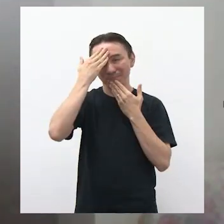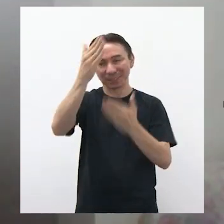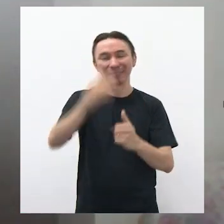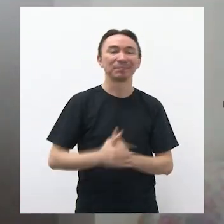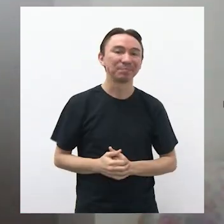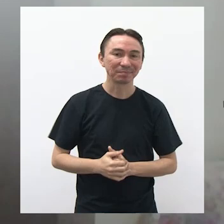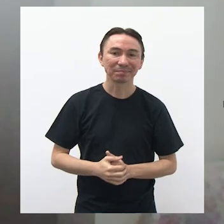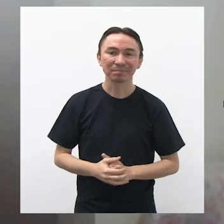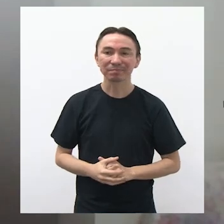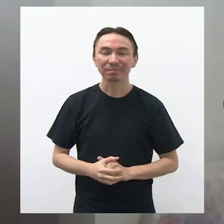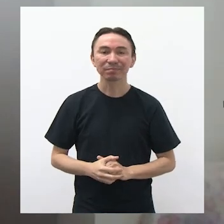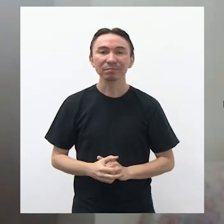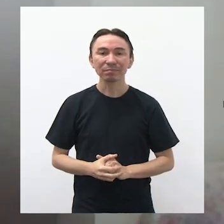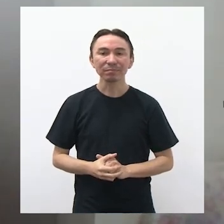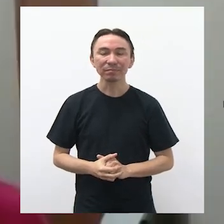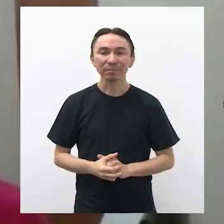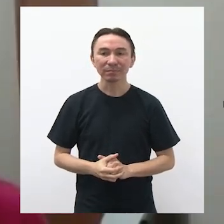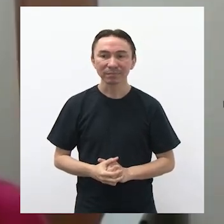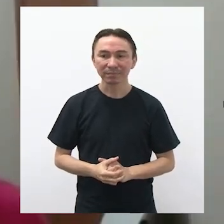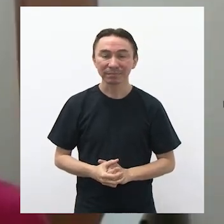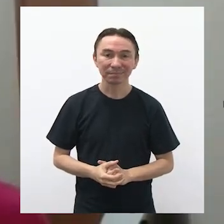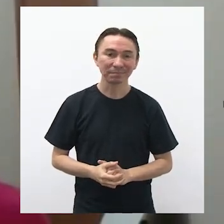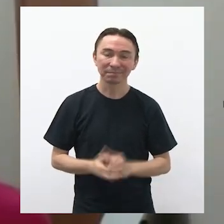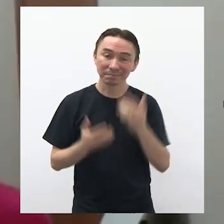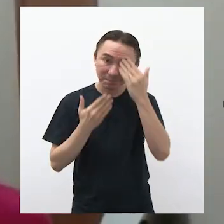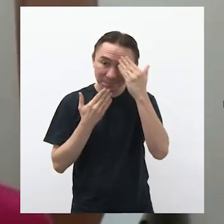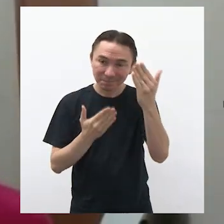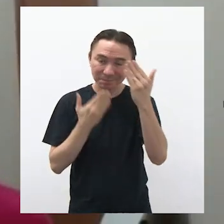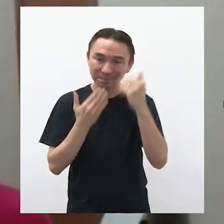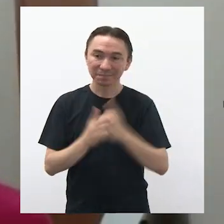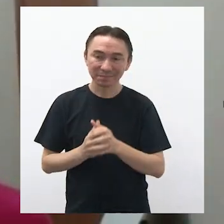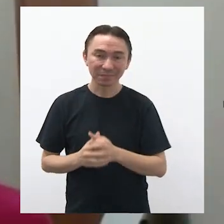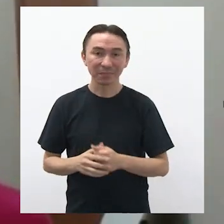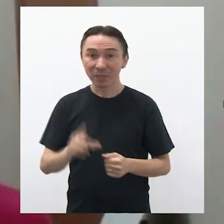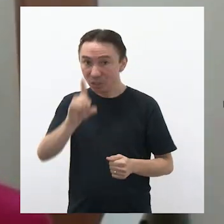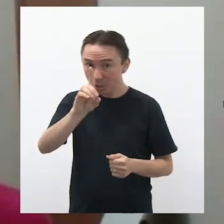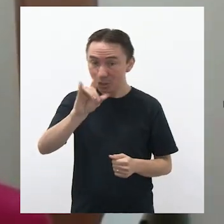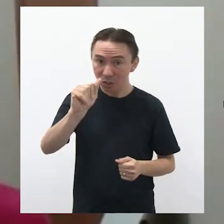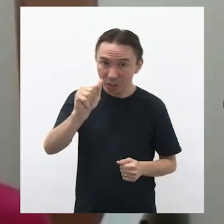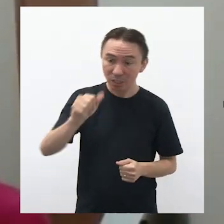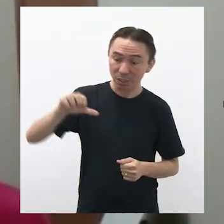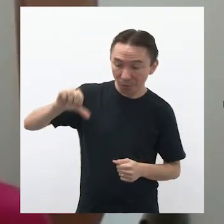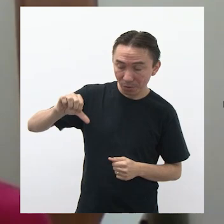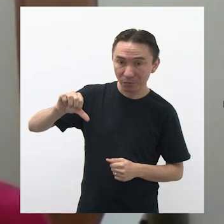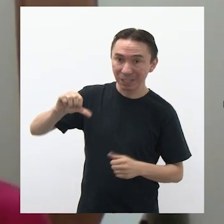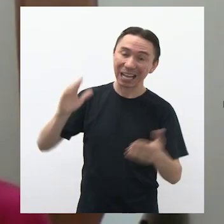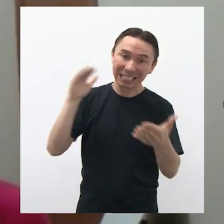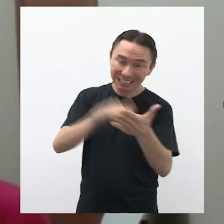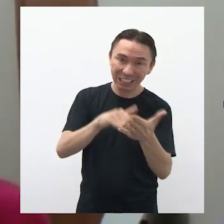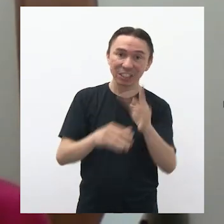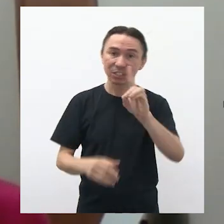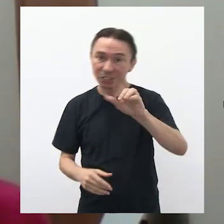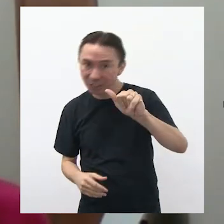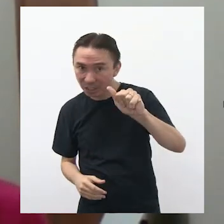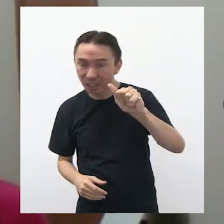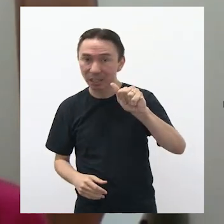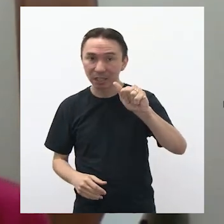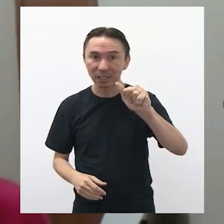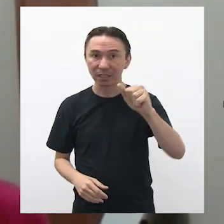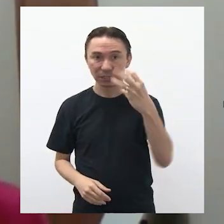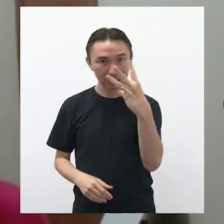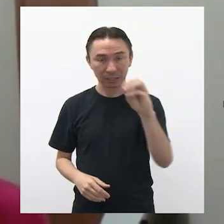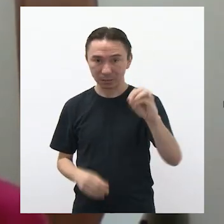Tati. Obrigada, Edna. Só reforçando a data, é do dia 9 até o dia 30 de junho, tá,